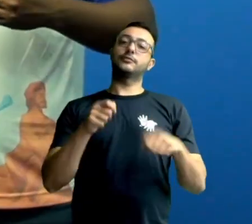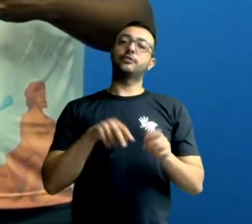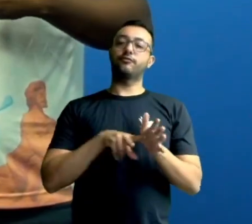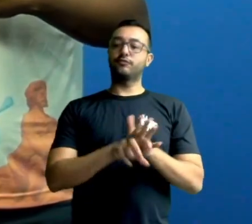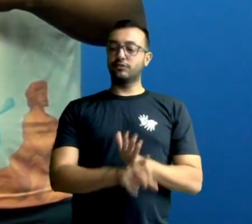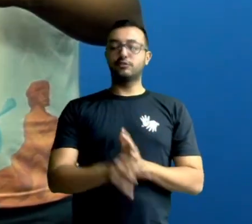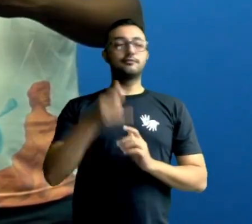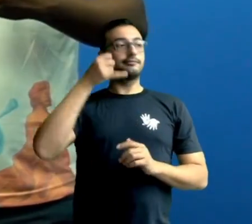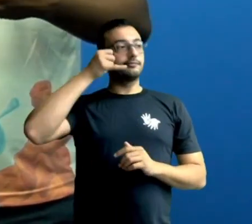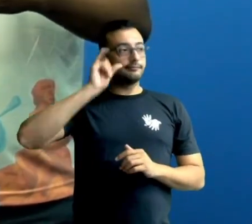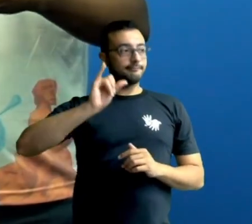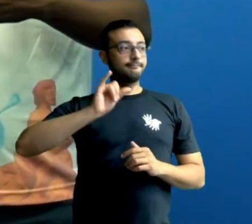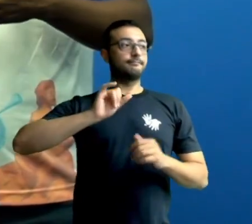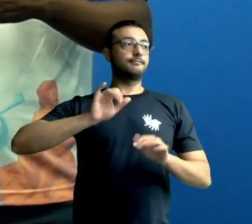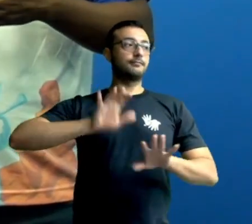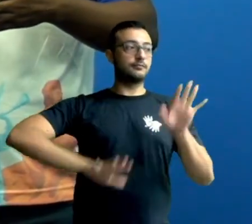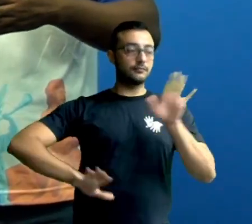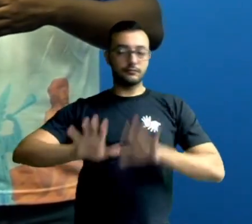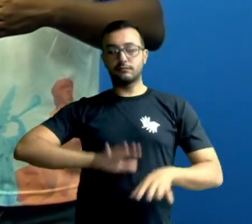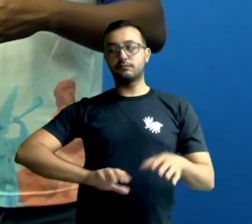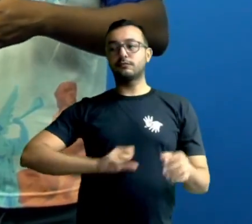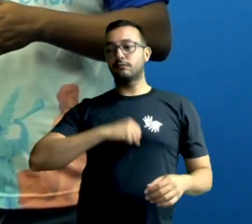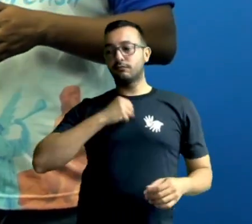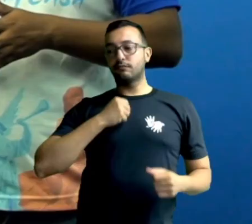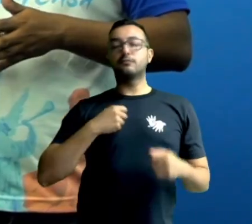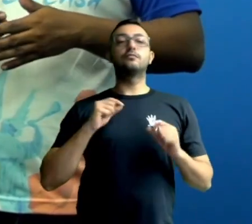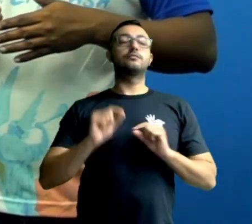virose que possamos prevenir, assim como a raiva,